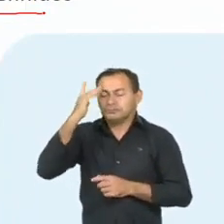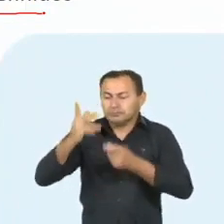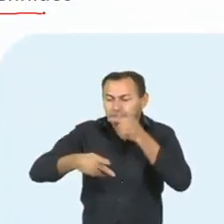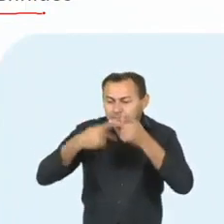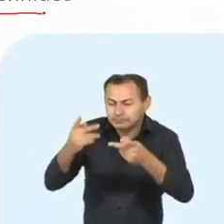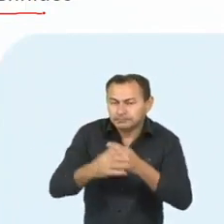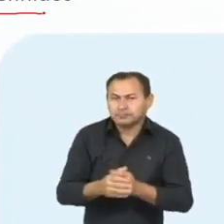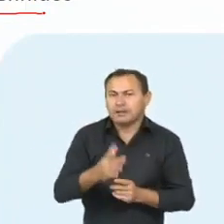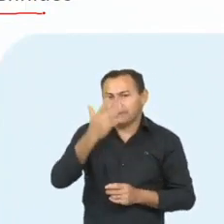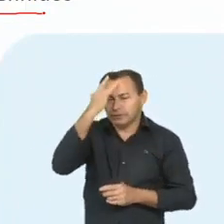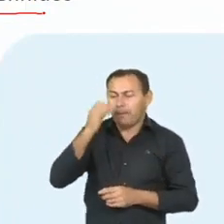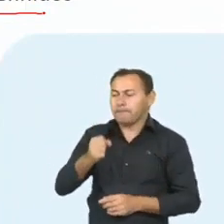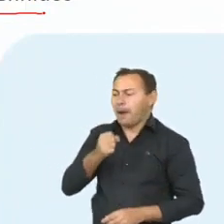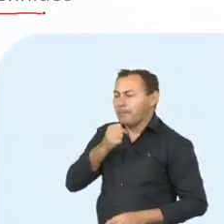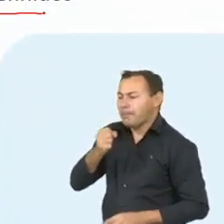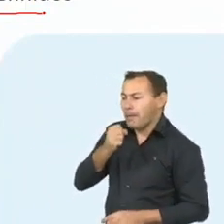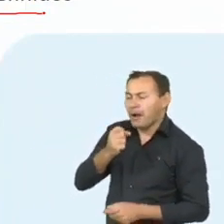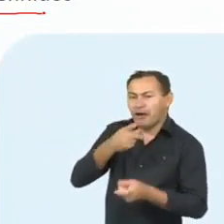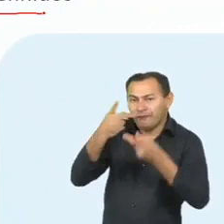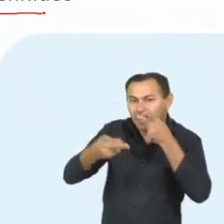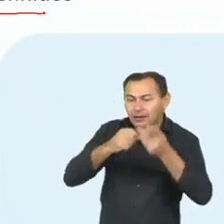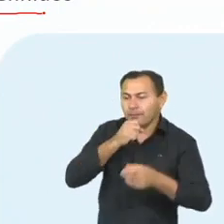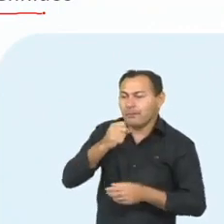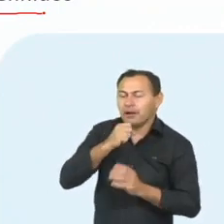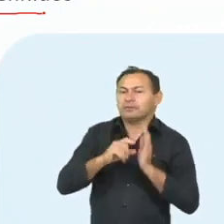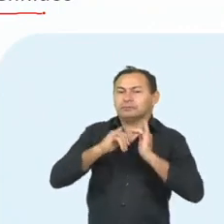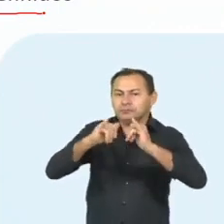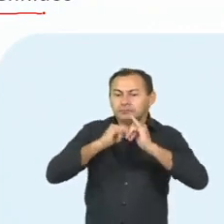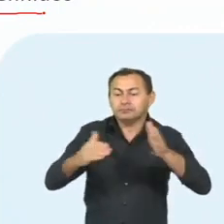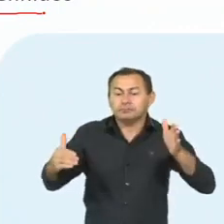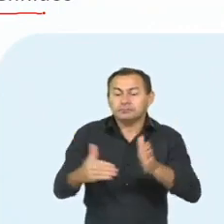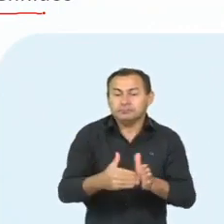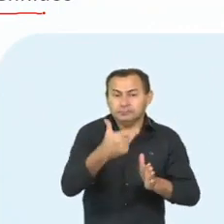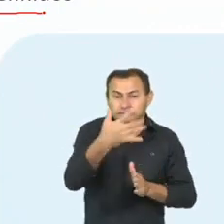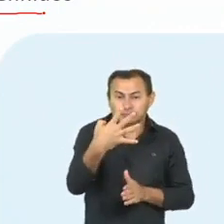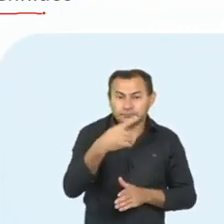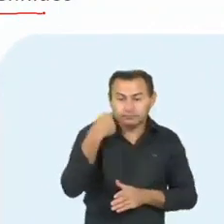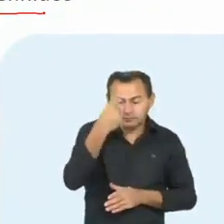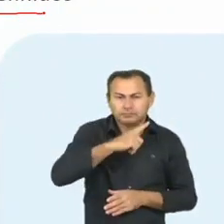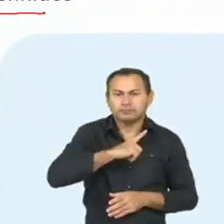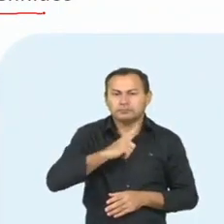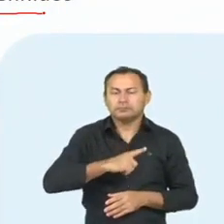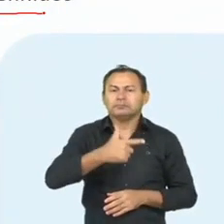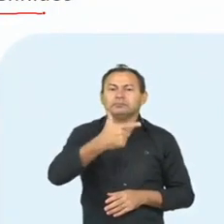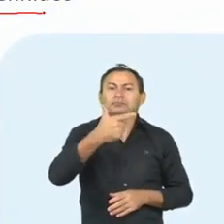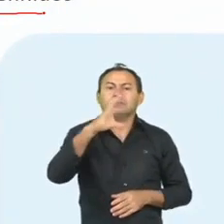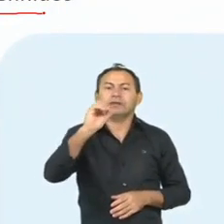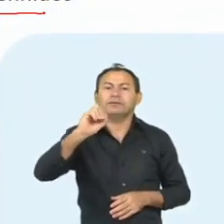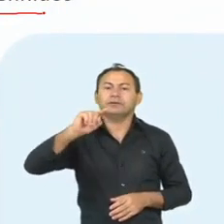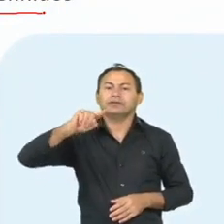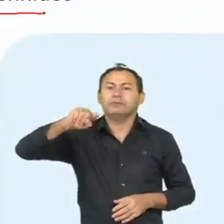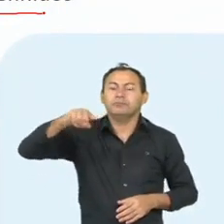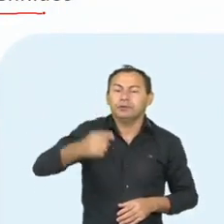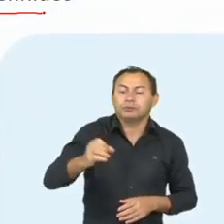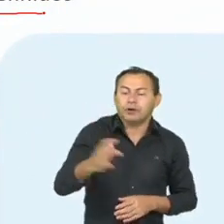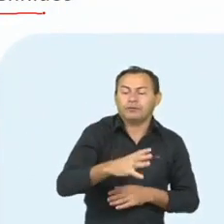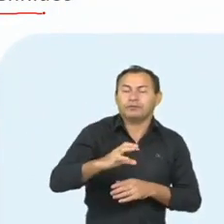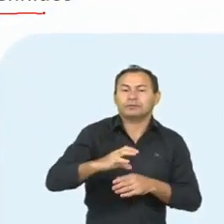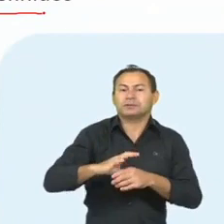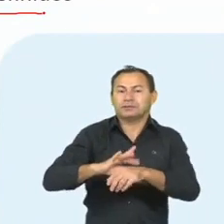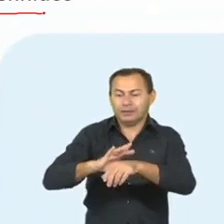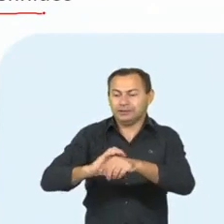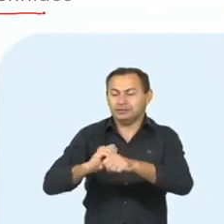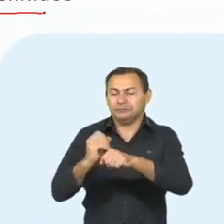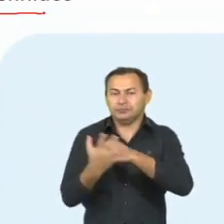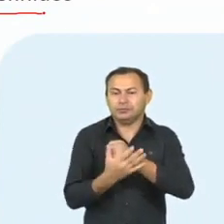o repórter fala, nas últimas 24 horas nós tivemos 20 mil novos casos. Isso é um valor